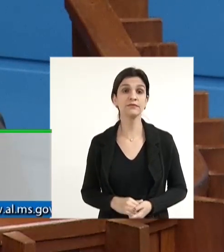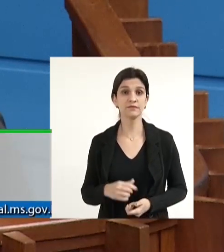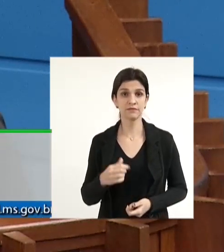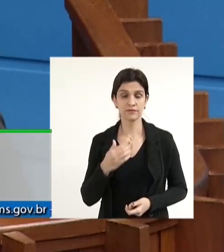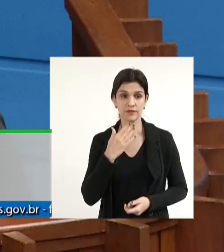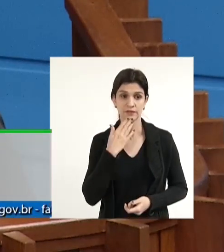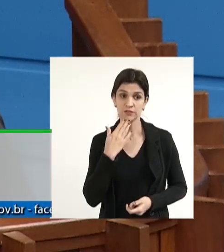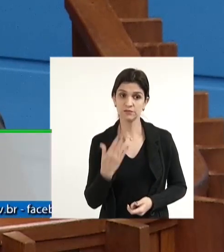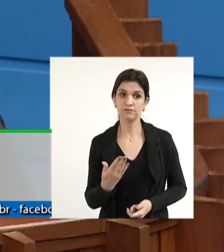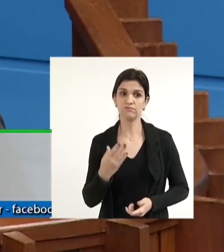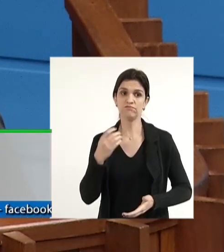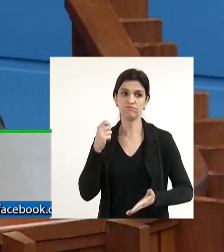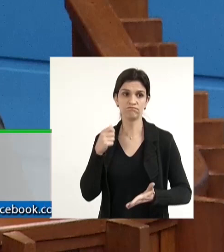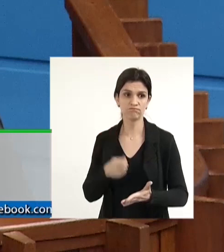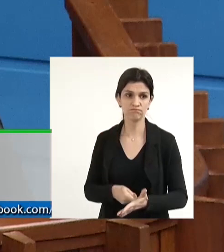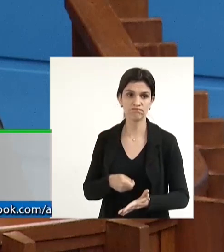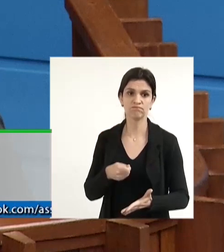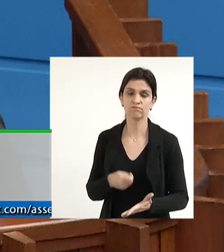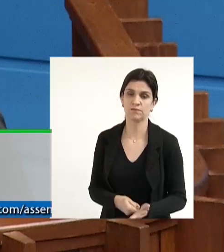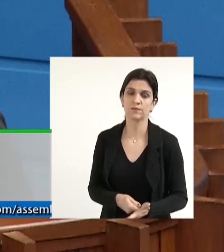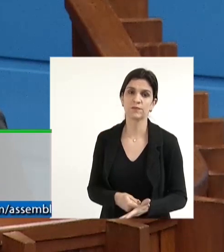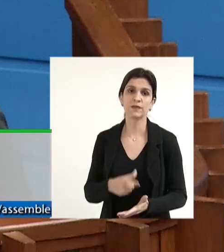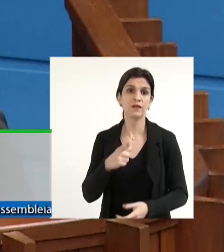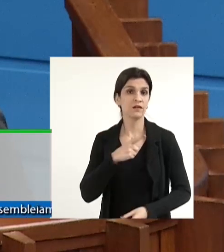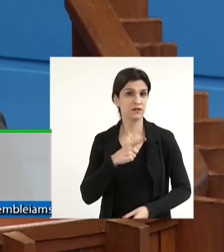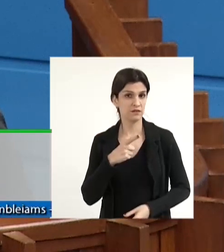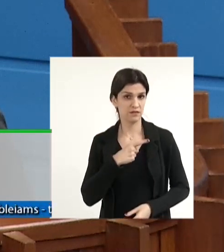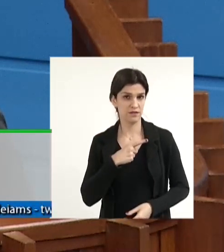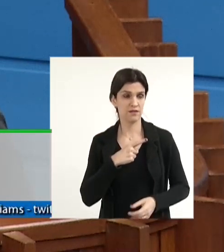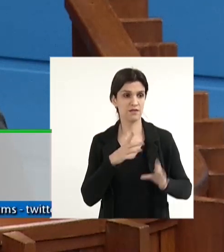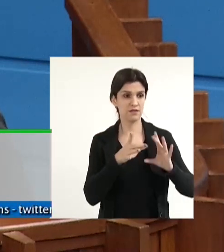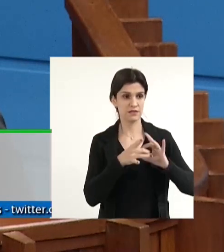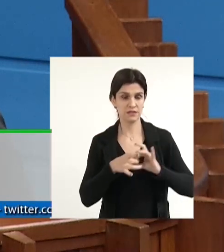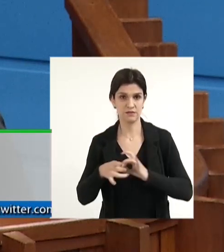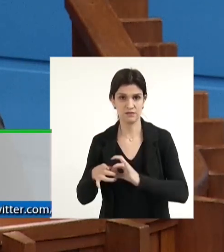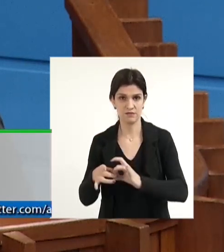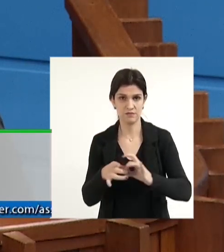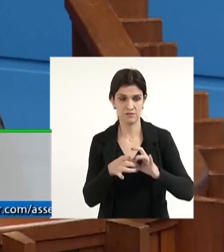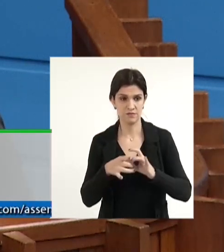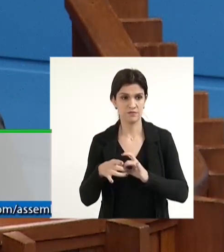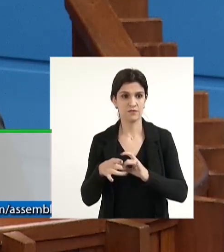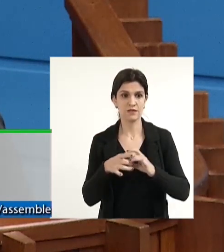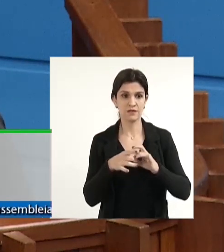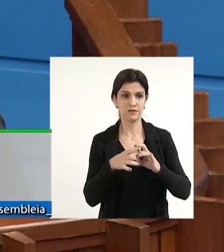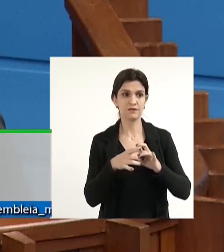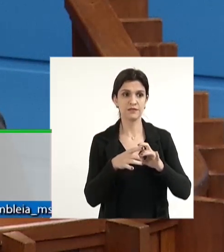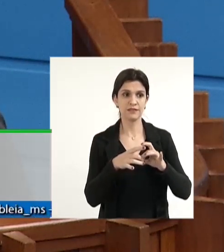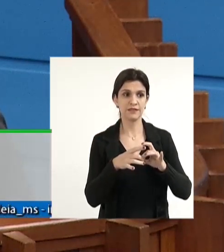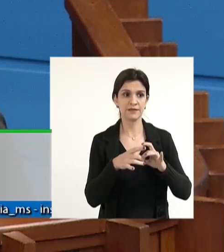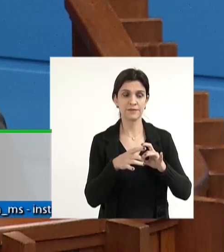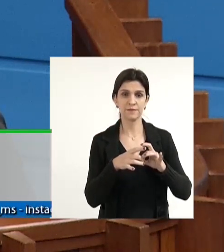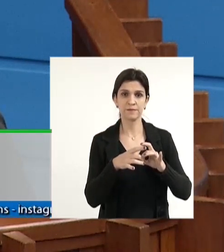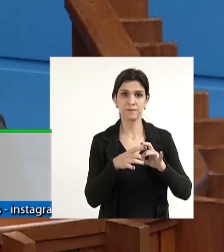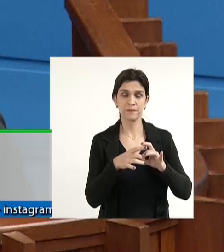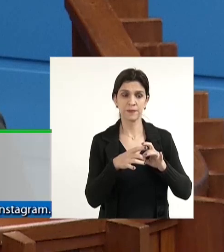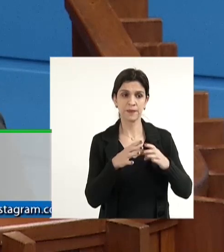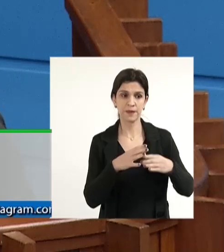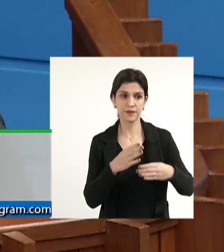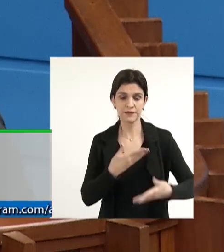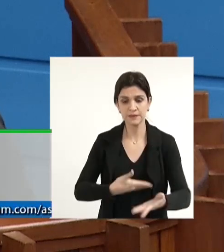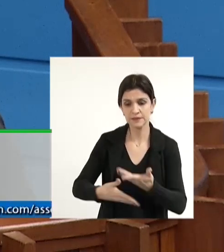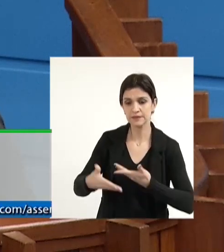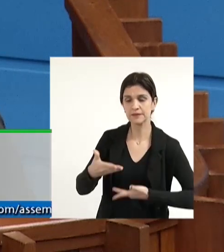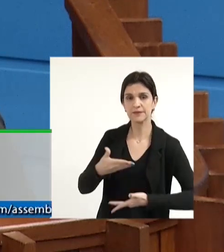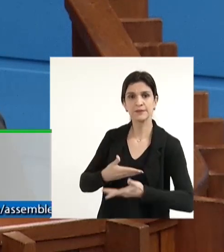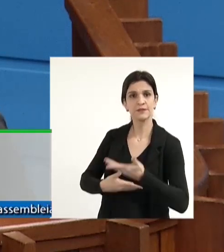cobrando, que haja cada vez mais essa união em torno dos parlamentares do Mato Grosso do Sul, para que